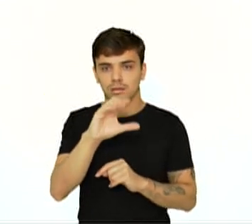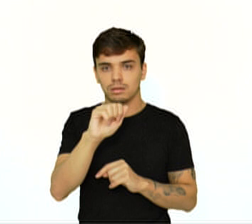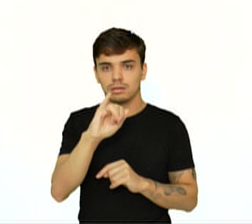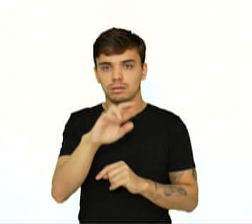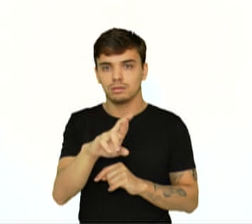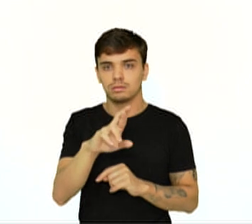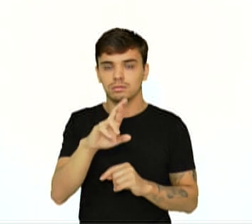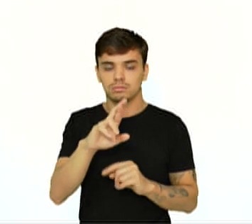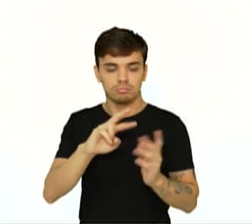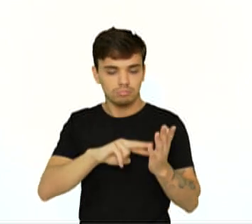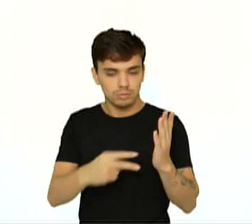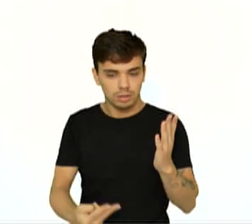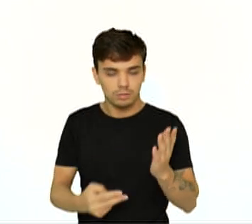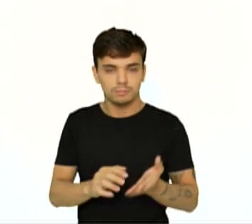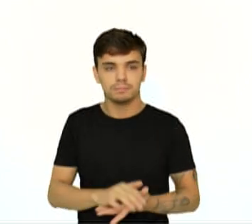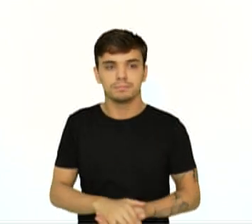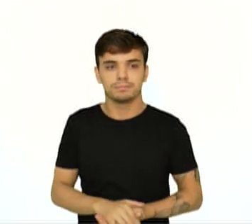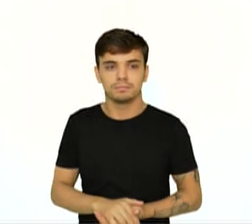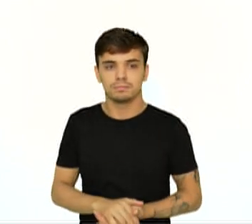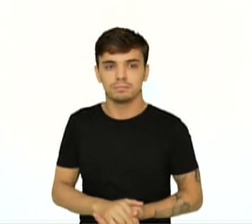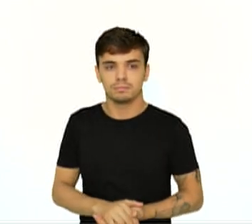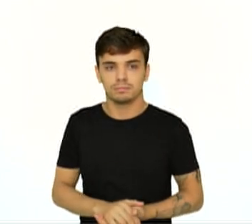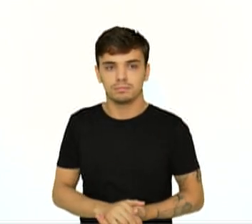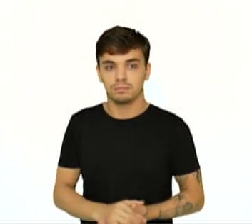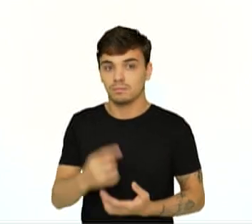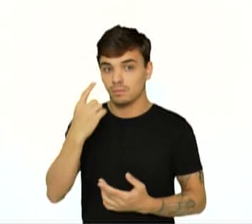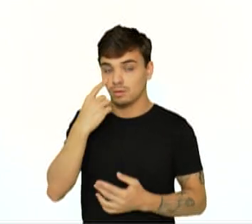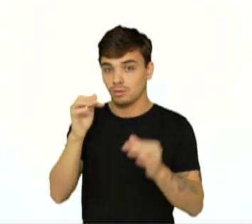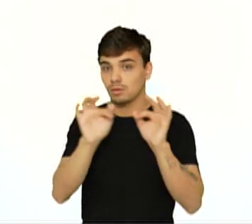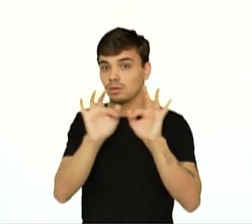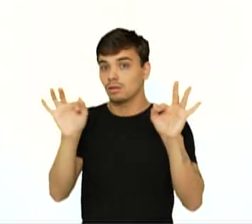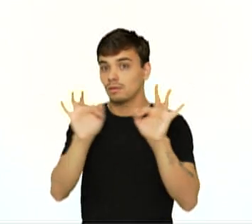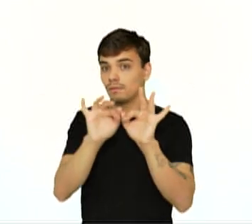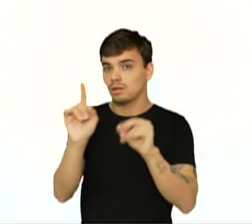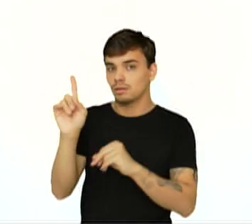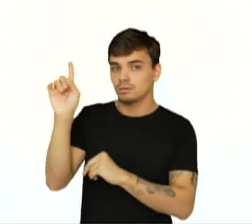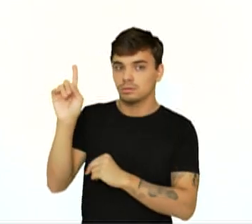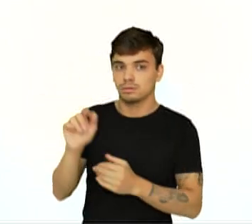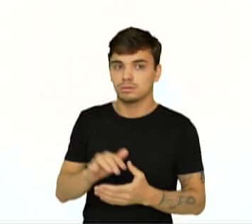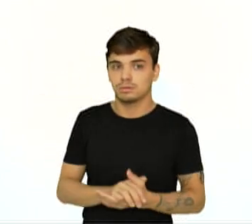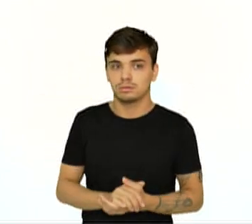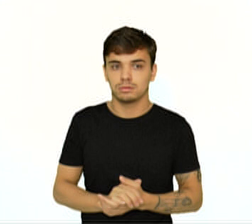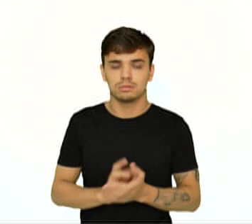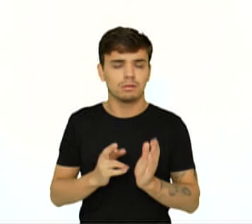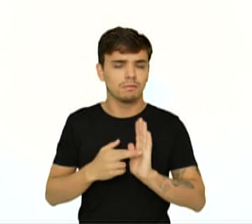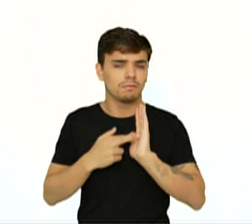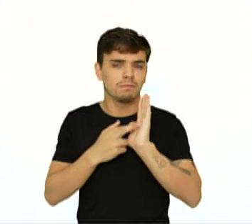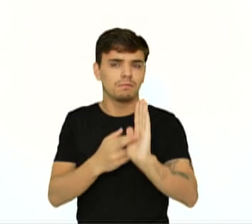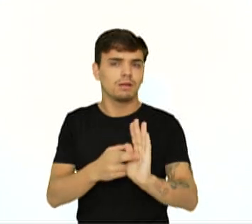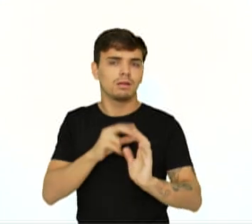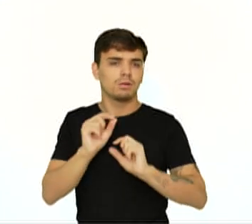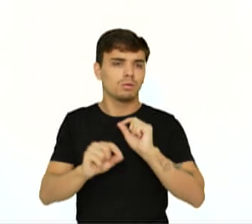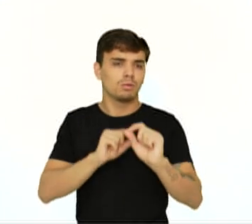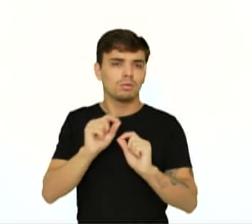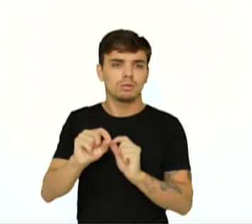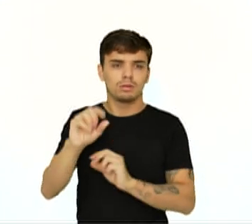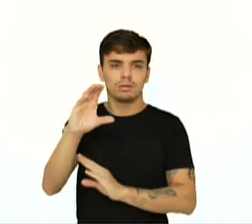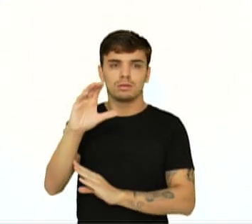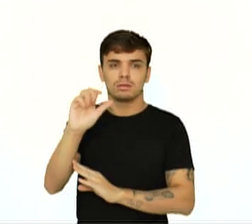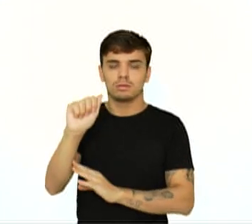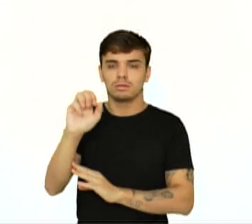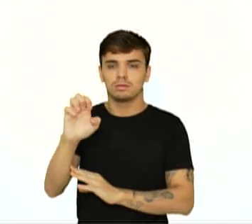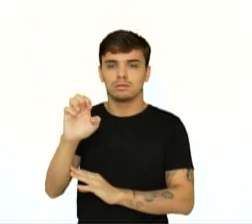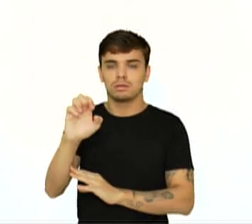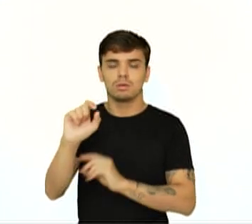cair. Em la frase, se me cai toda, o verbo caer se refere a que ou a